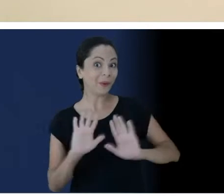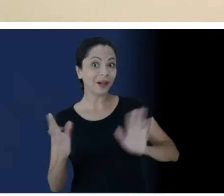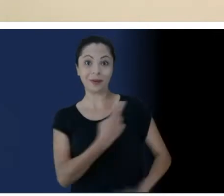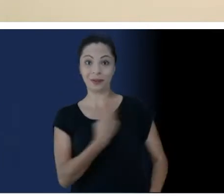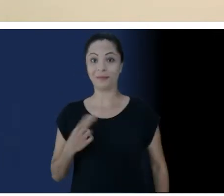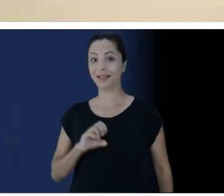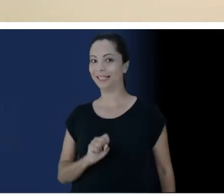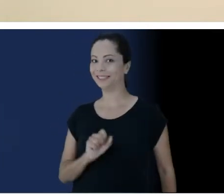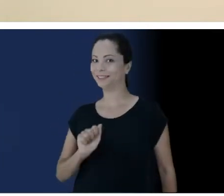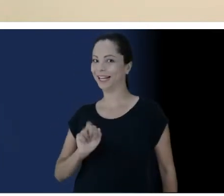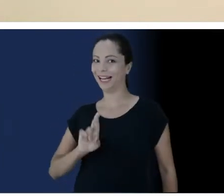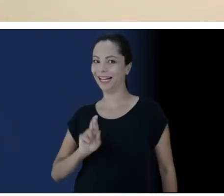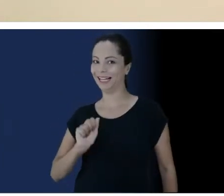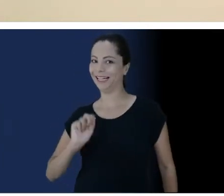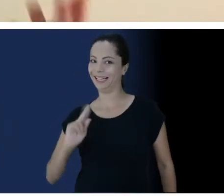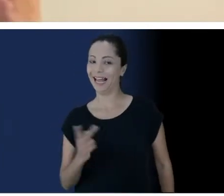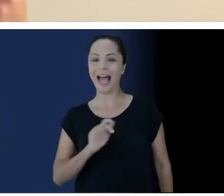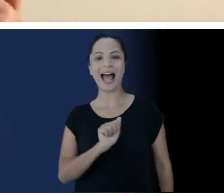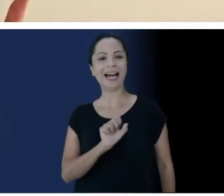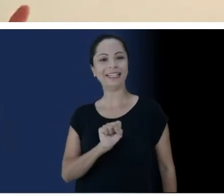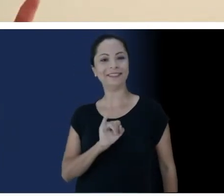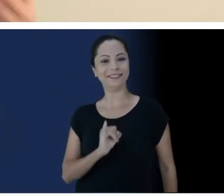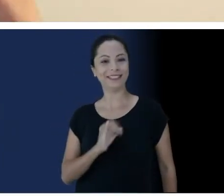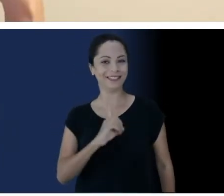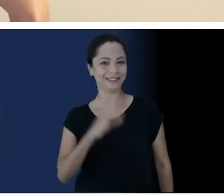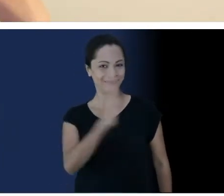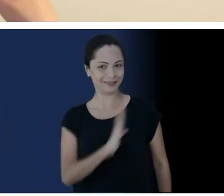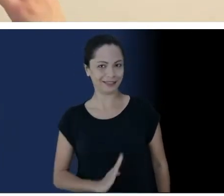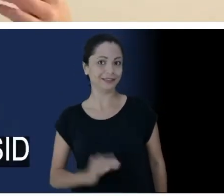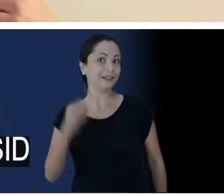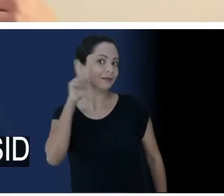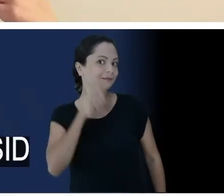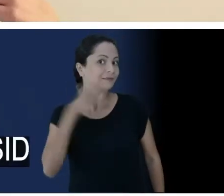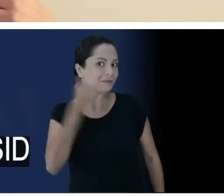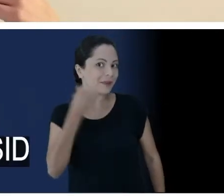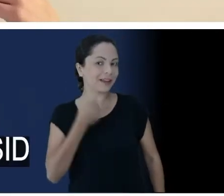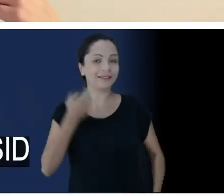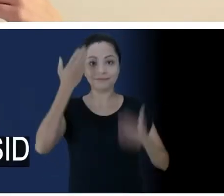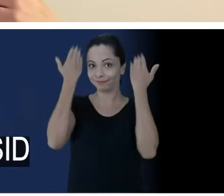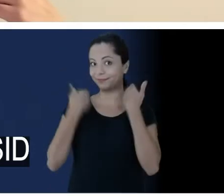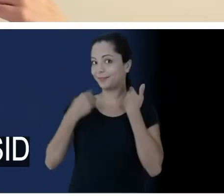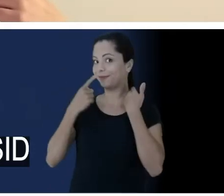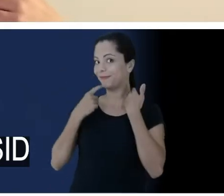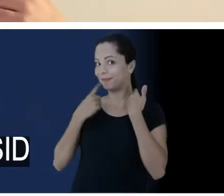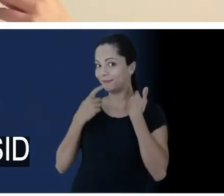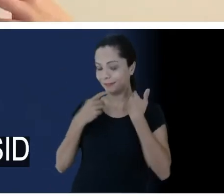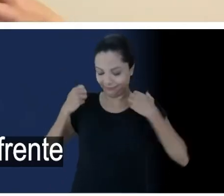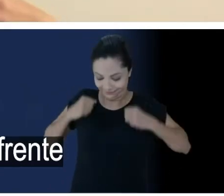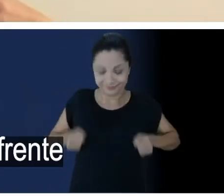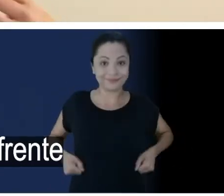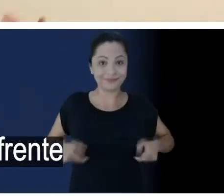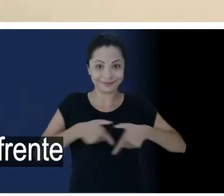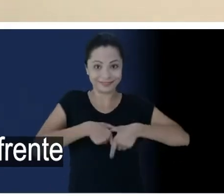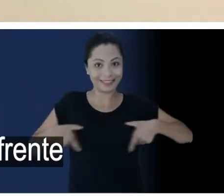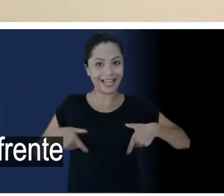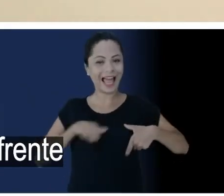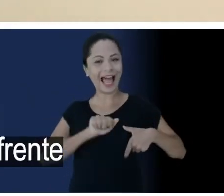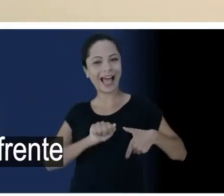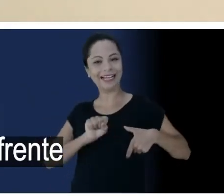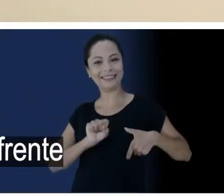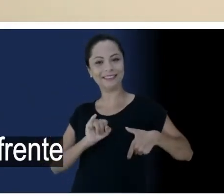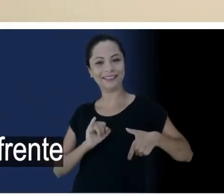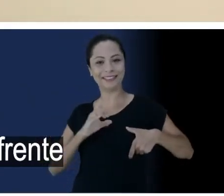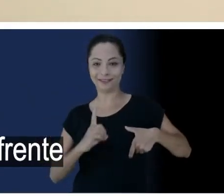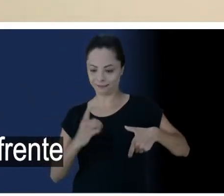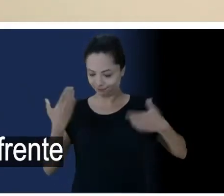Olá, eu sou a Sara da CID Brasil, eu tenho a pele clara, o cabelo ruivo e hoje eu tô vestindo a camiseta da CID, que é branca e tem o logo da